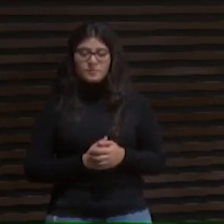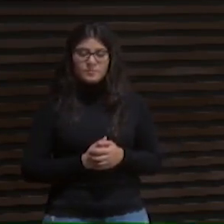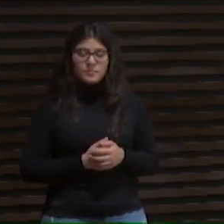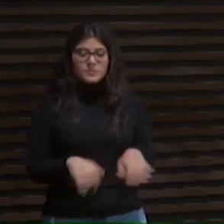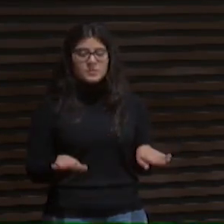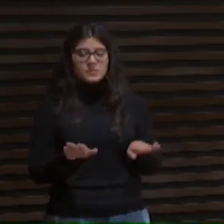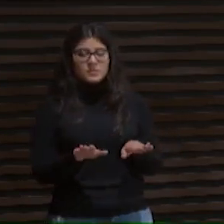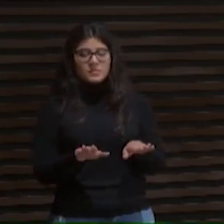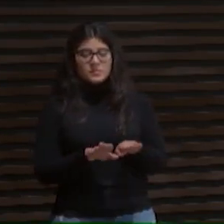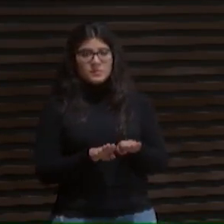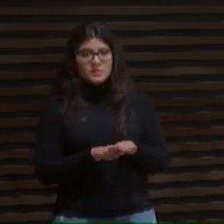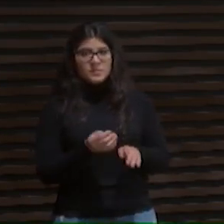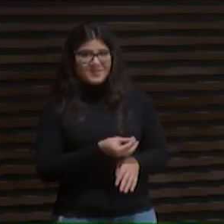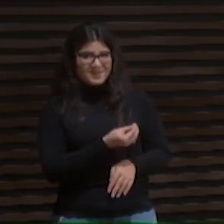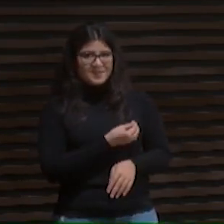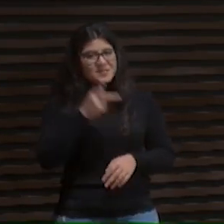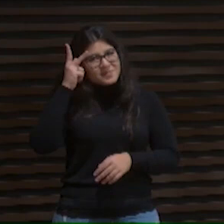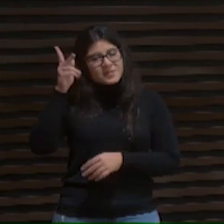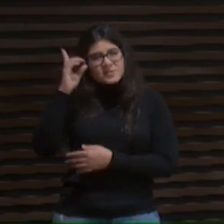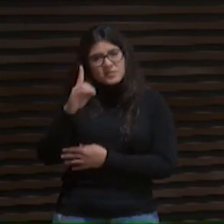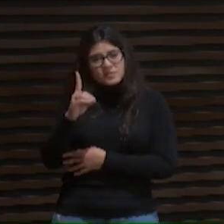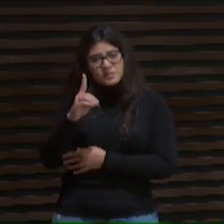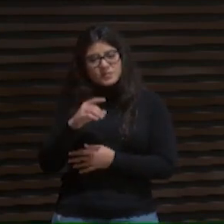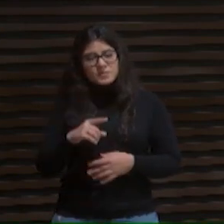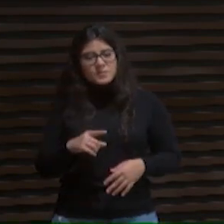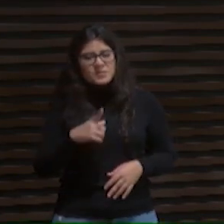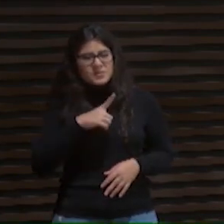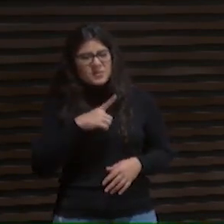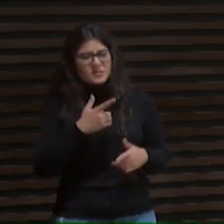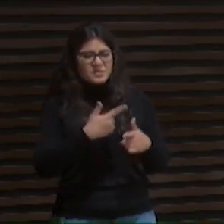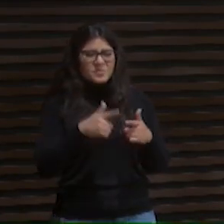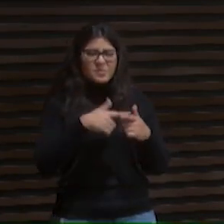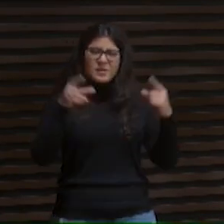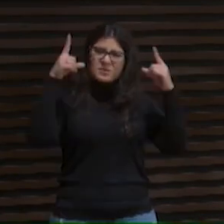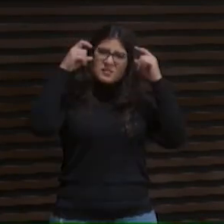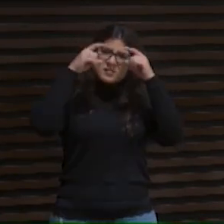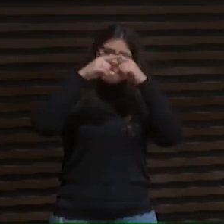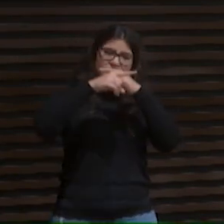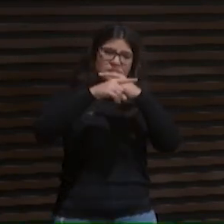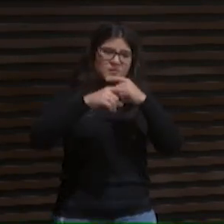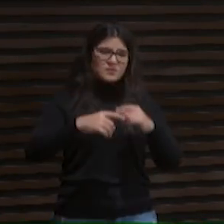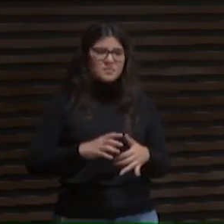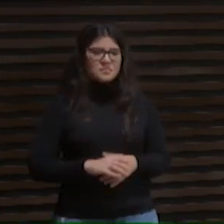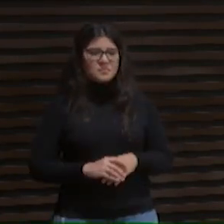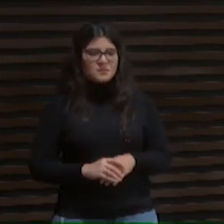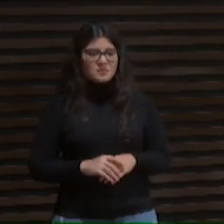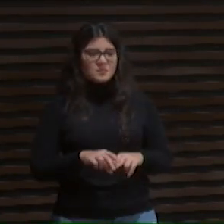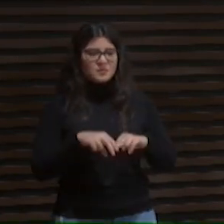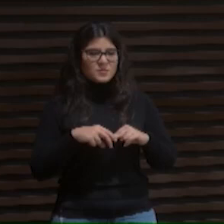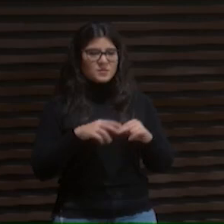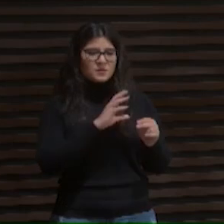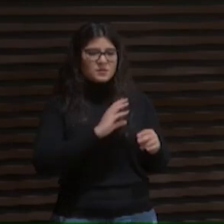relevo como ele, vivendo para Deus, atravessou inúmeros percalços pela causa de Cristo. O que